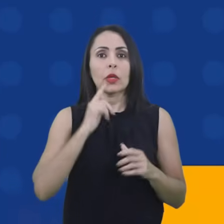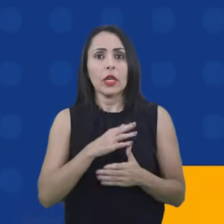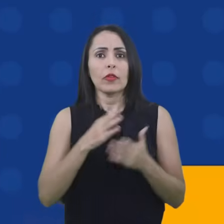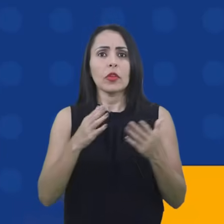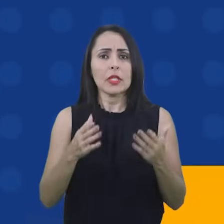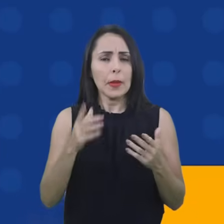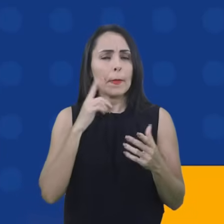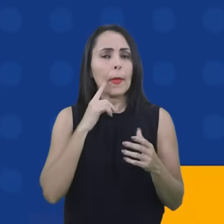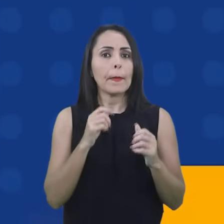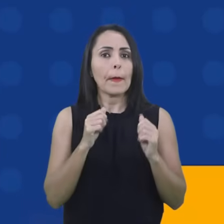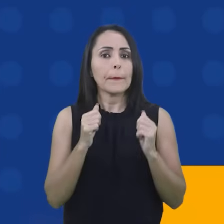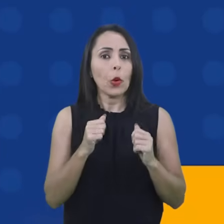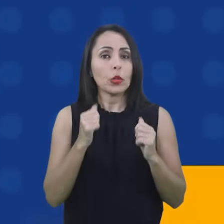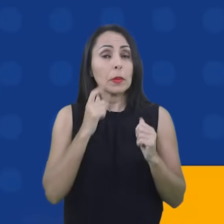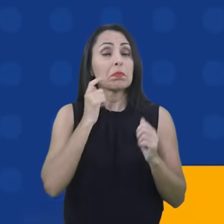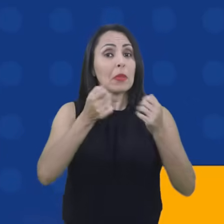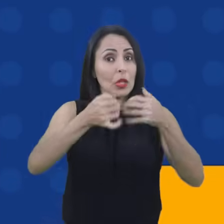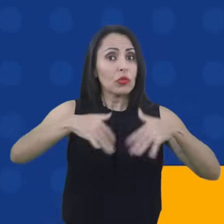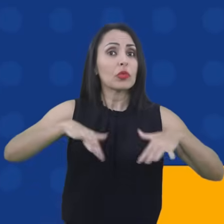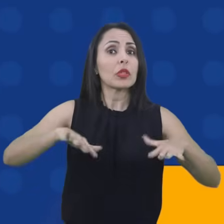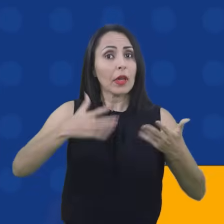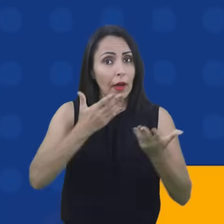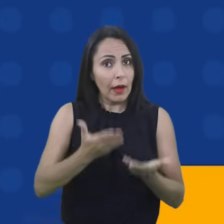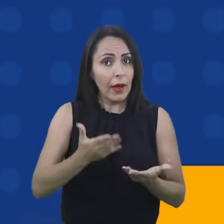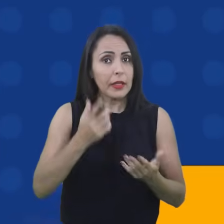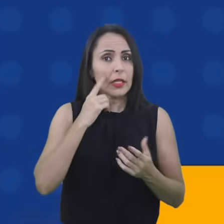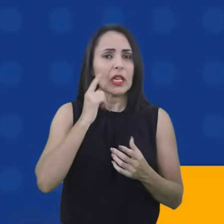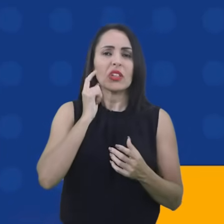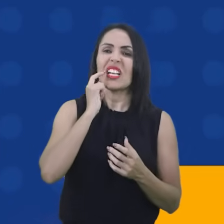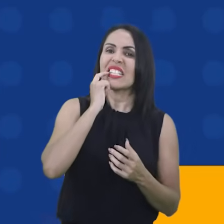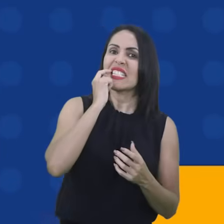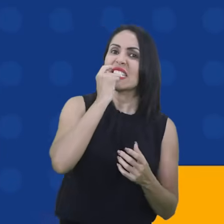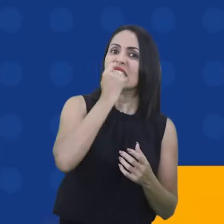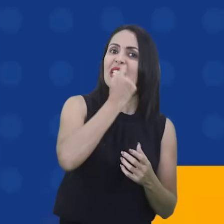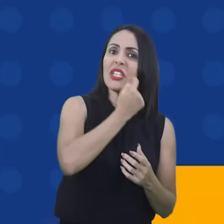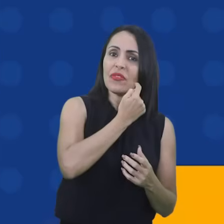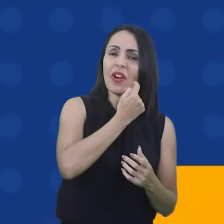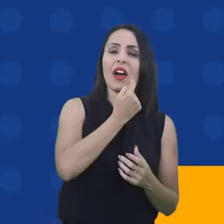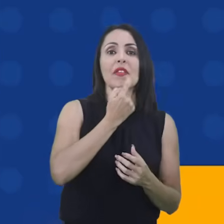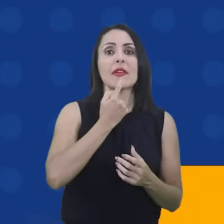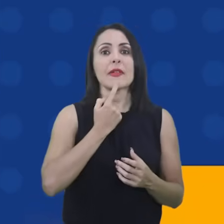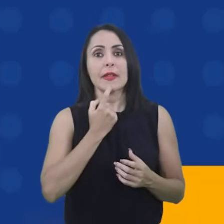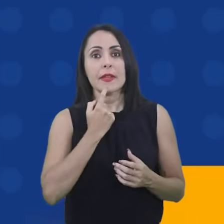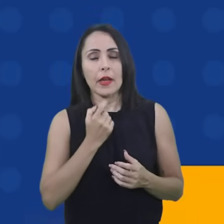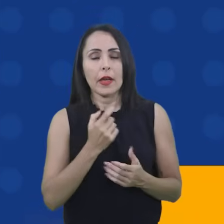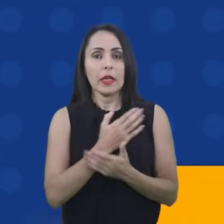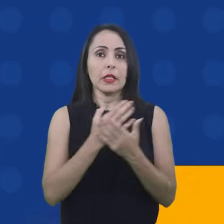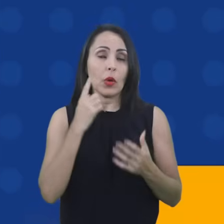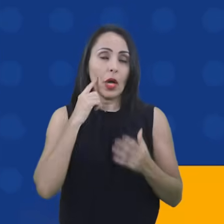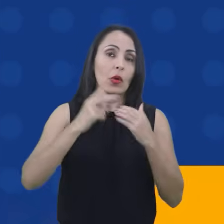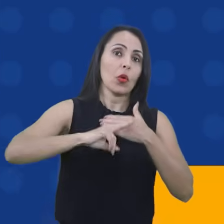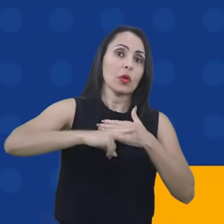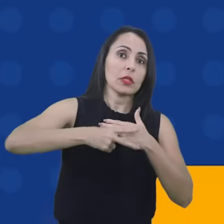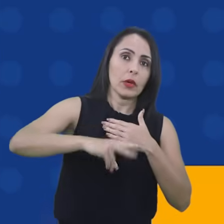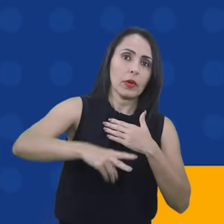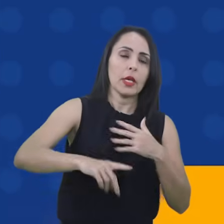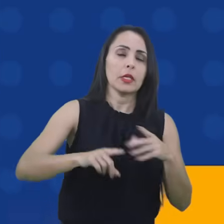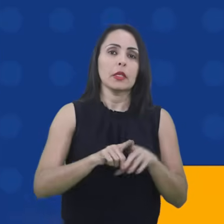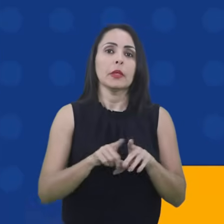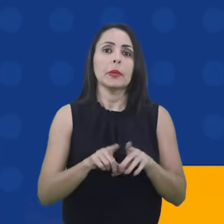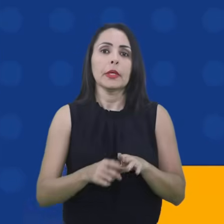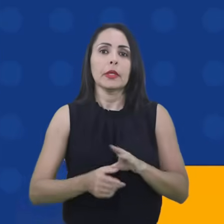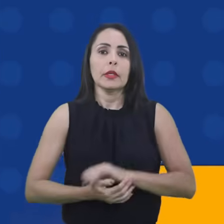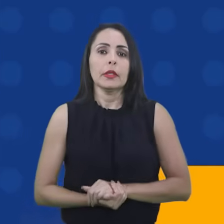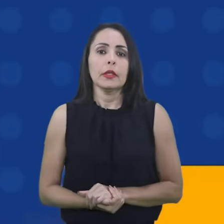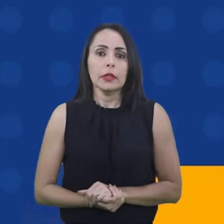isso, você vai poder estar danificando aí a sua gengiva, e isso vai lhe trazer algumas consequências, como a retração